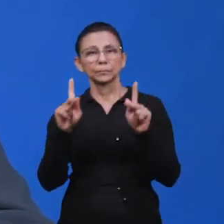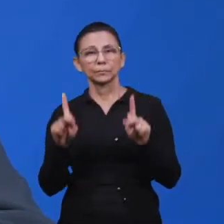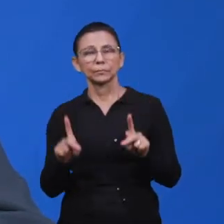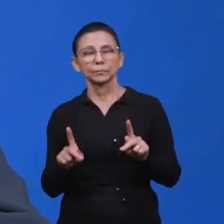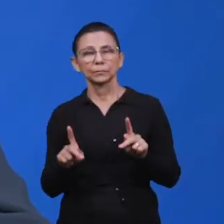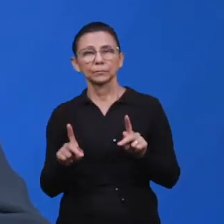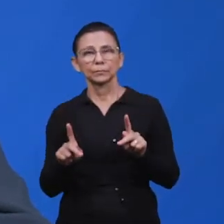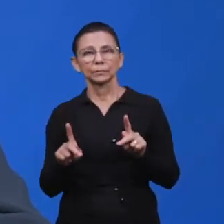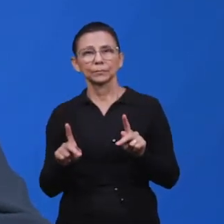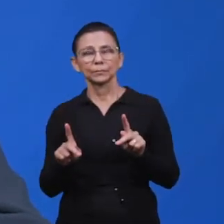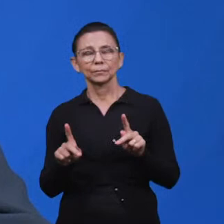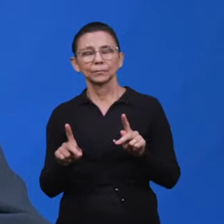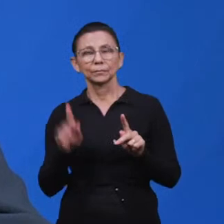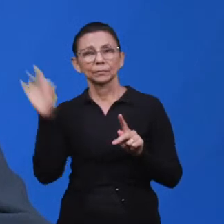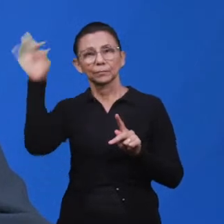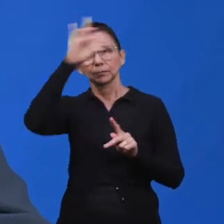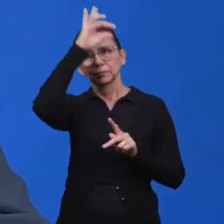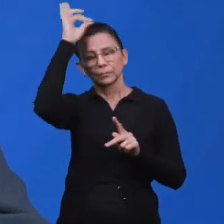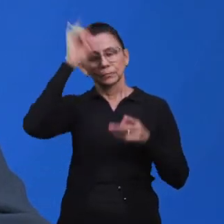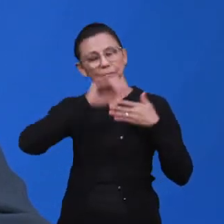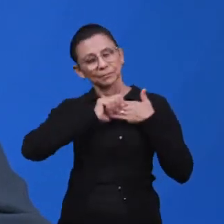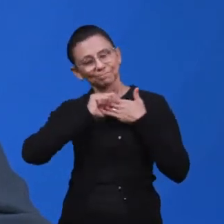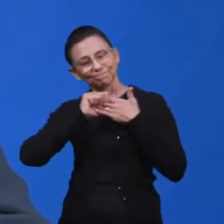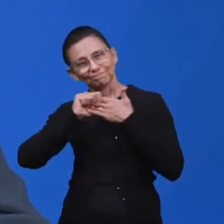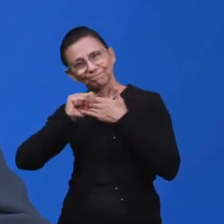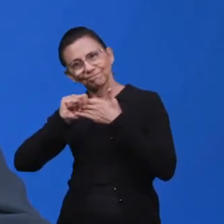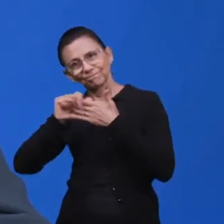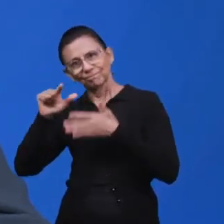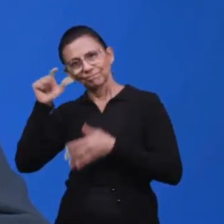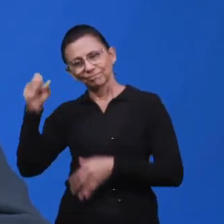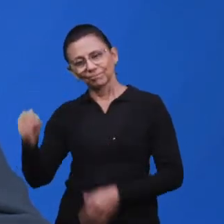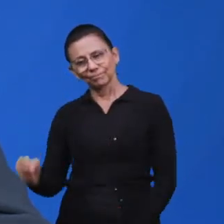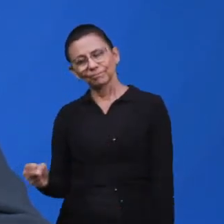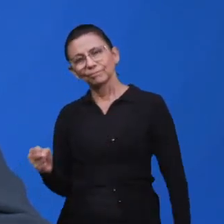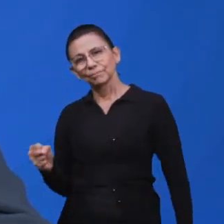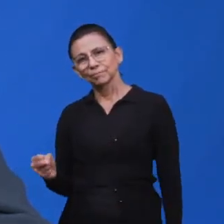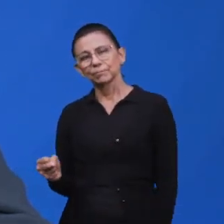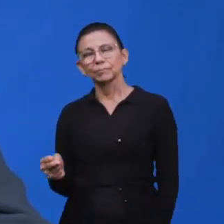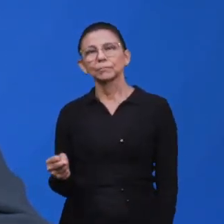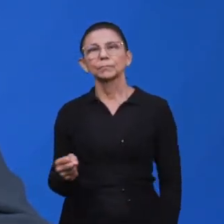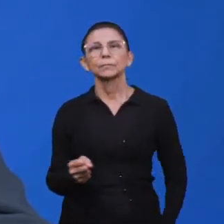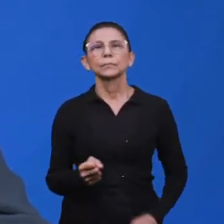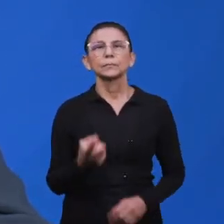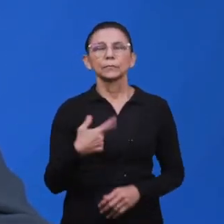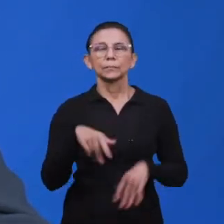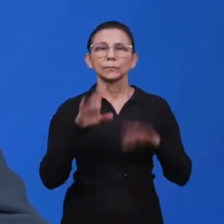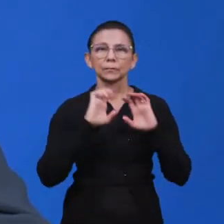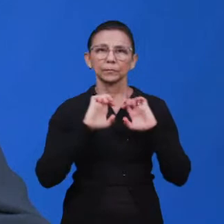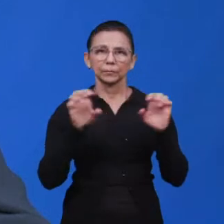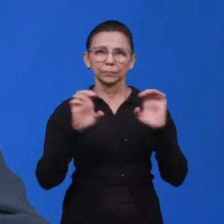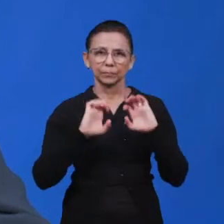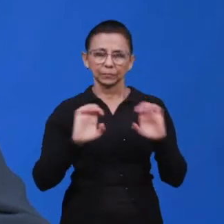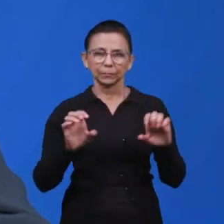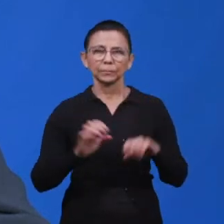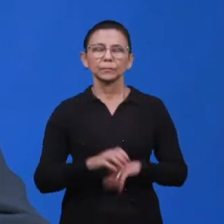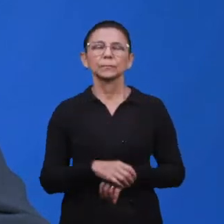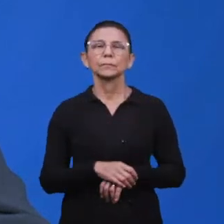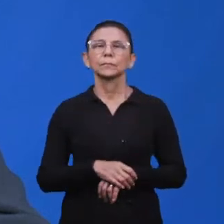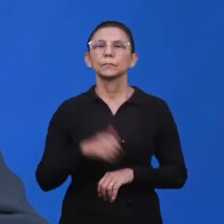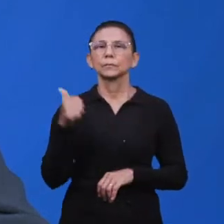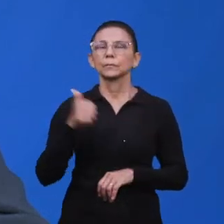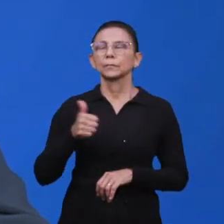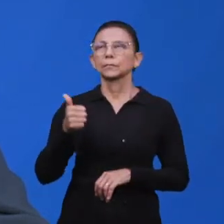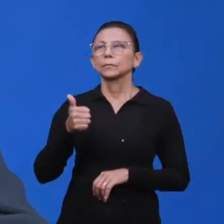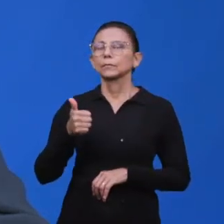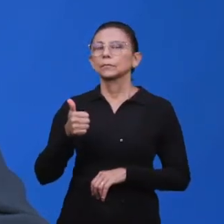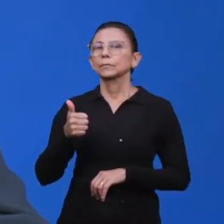letra C, a direção do Espírito Santo no cajado na mão. É por isso que quando nós vamos evangelizar, nós primeiro buscamos a